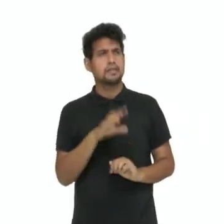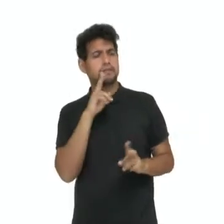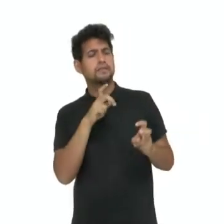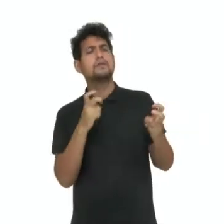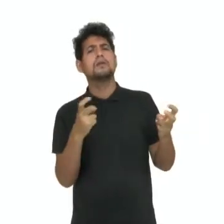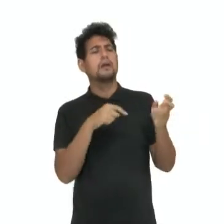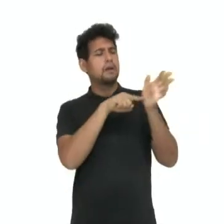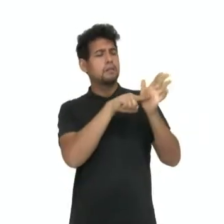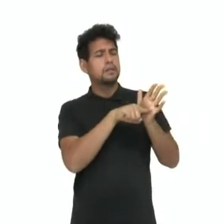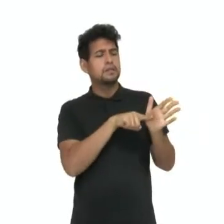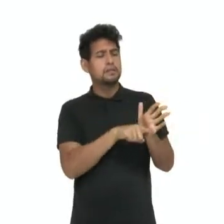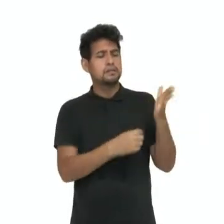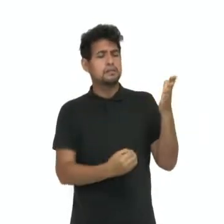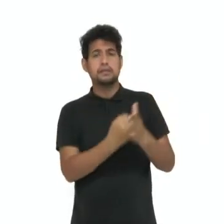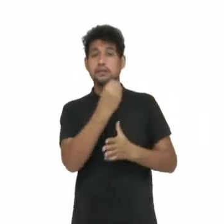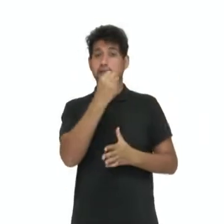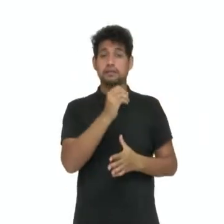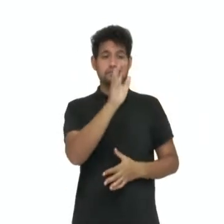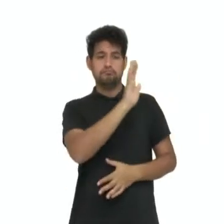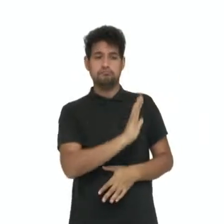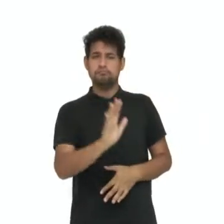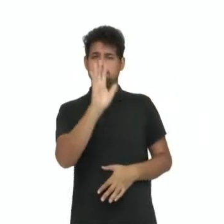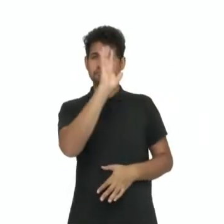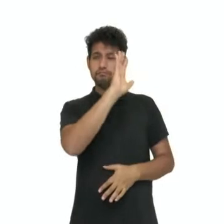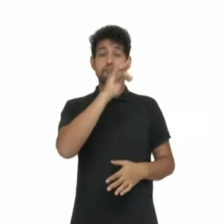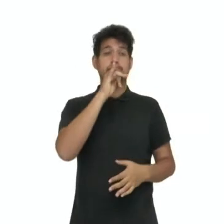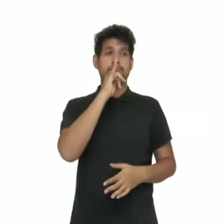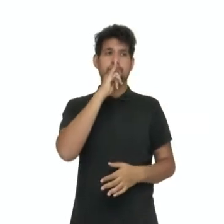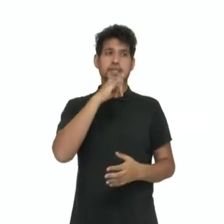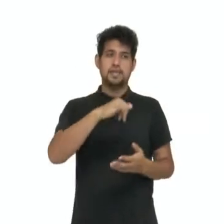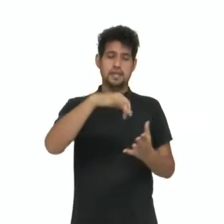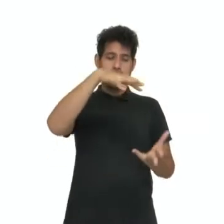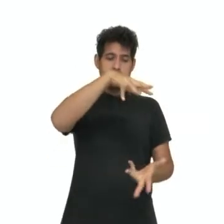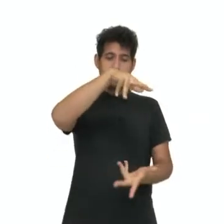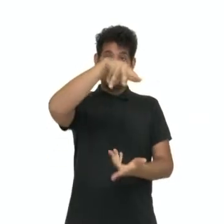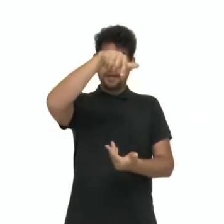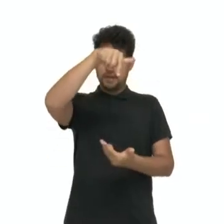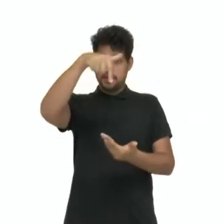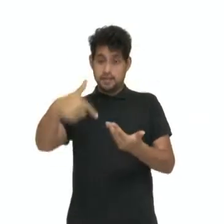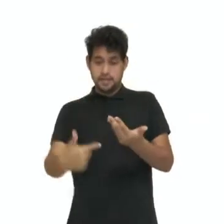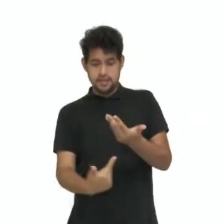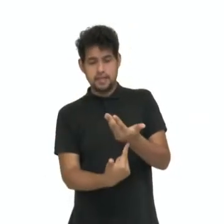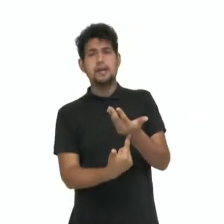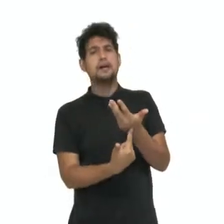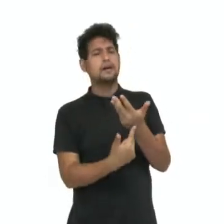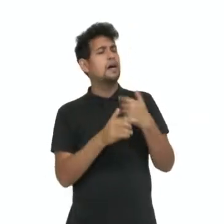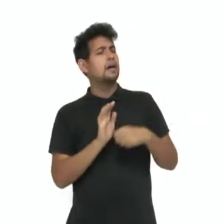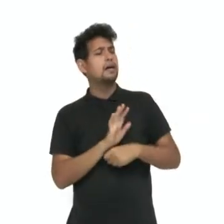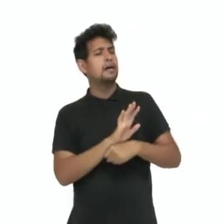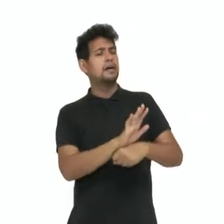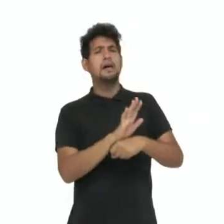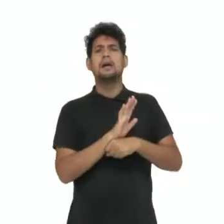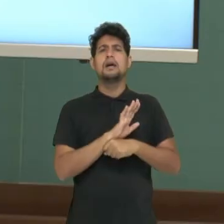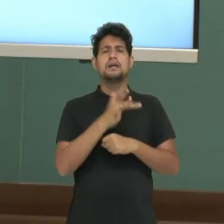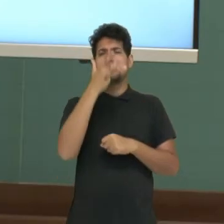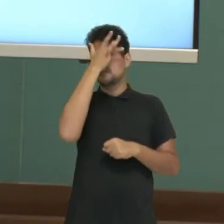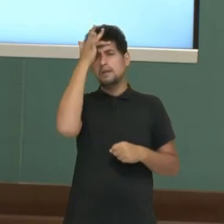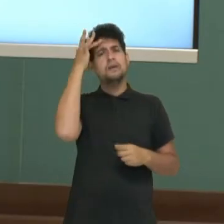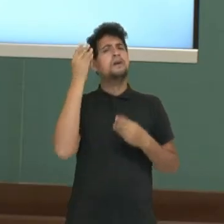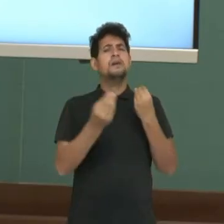pesquisas científicas desenvolvidas na região dos polos, né, ou no caso aqui do Polo Sul, podem contribuir para a humanidade? Então, para